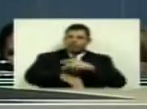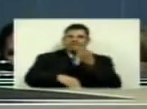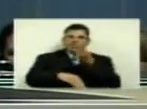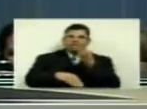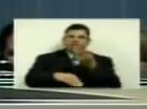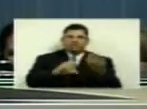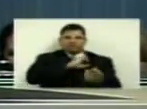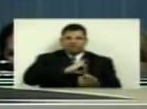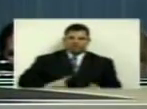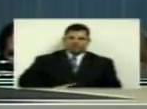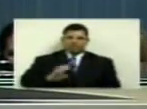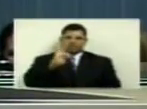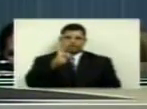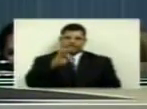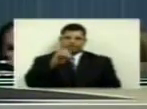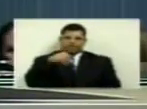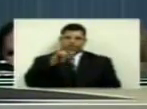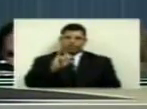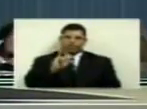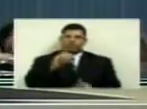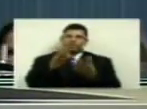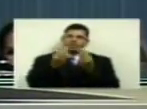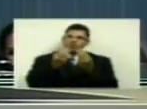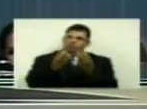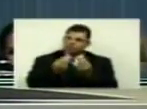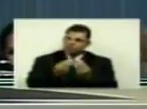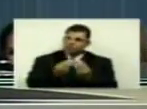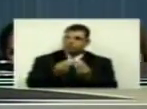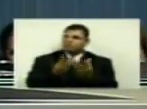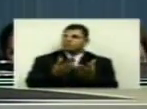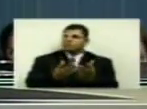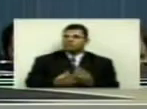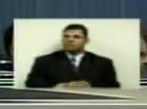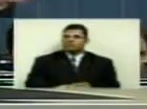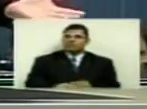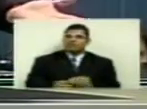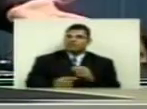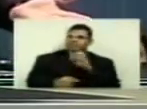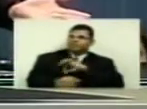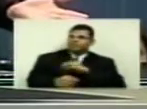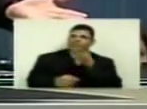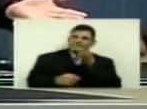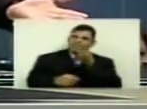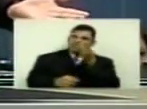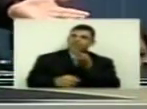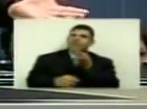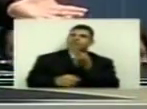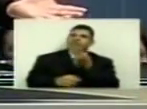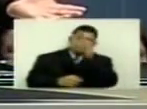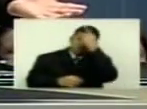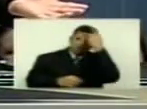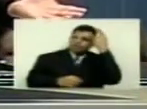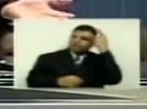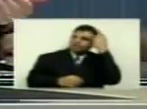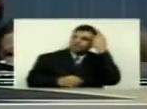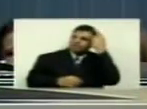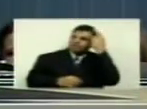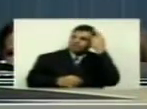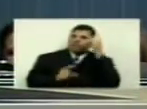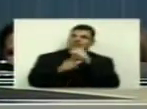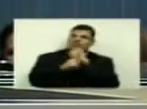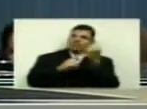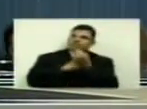deputado Tony, é que nós custamos muito. É isso que a voz das ruas está nos dizendo.